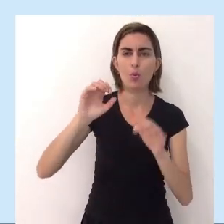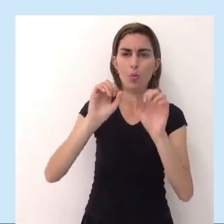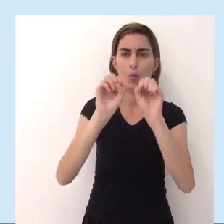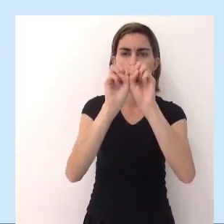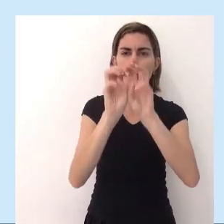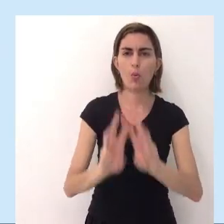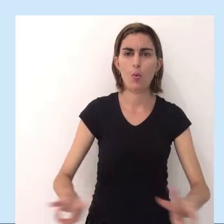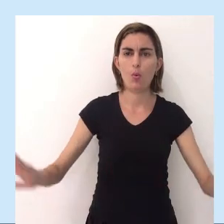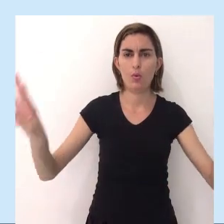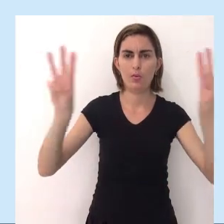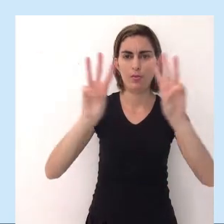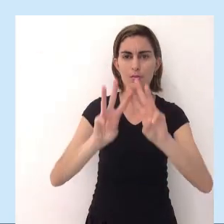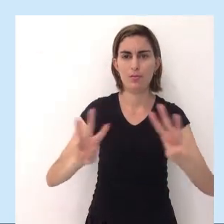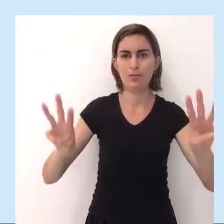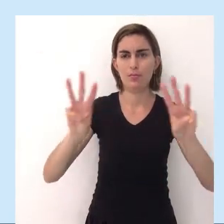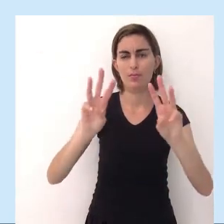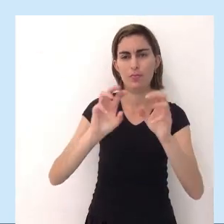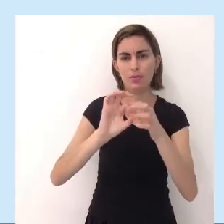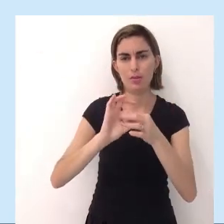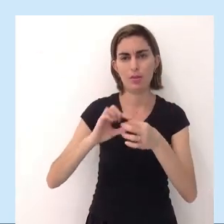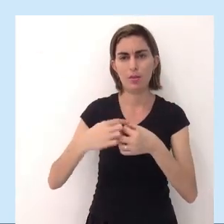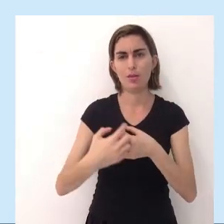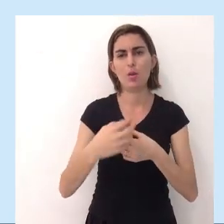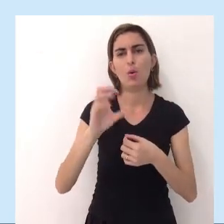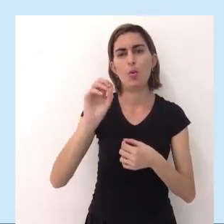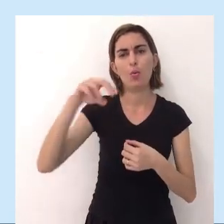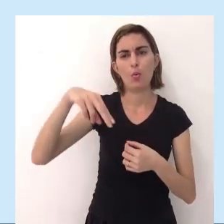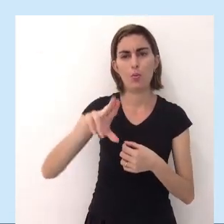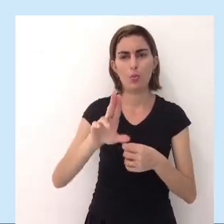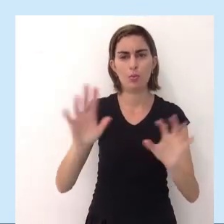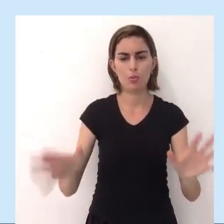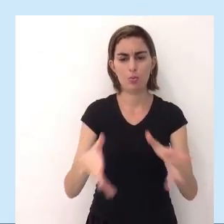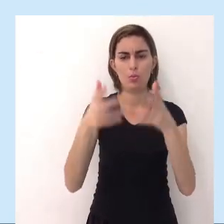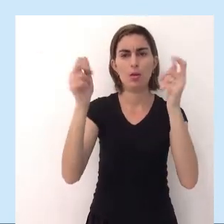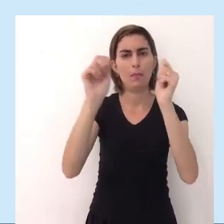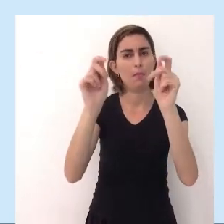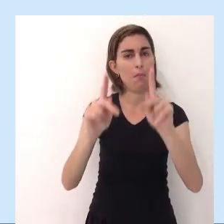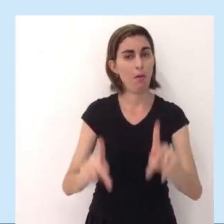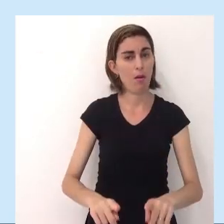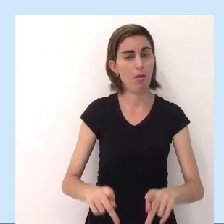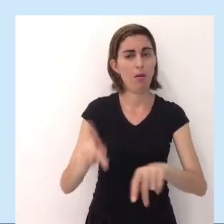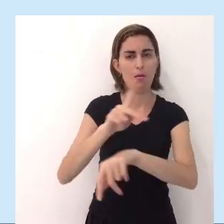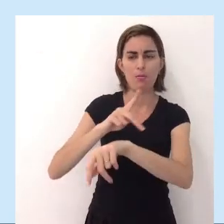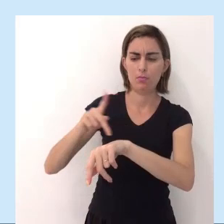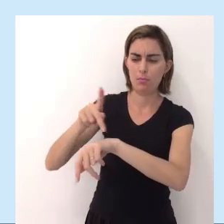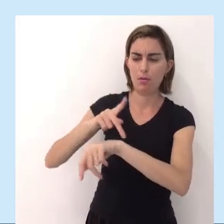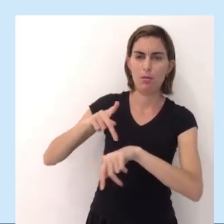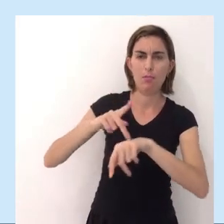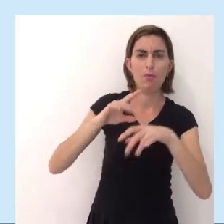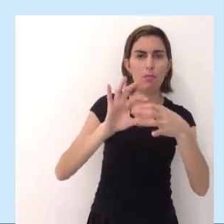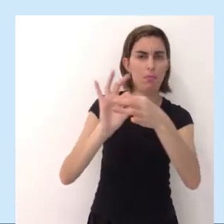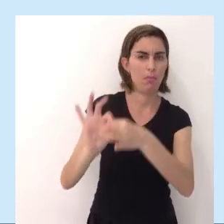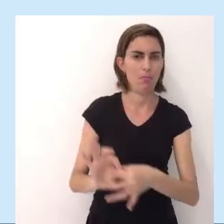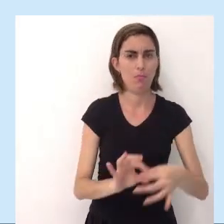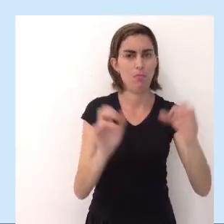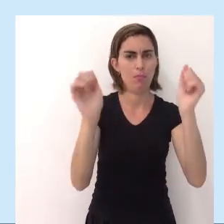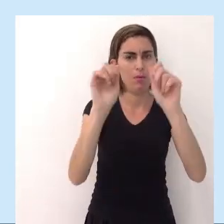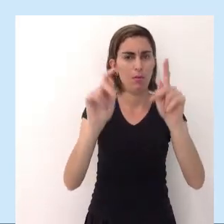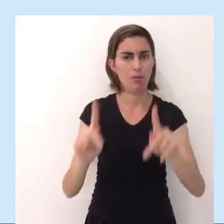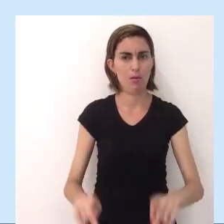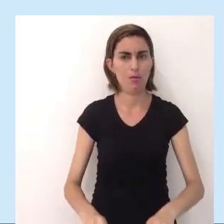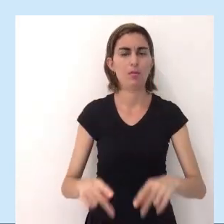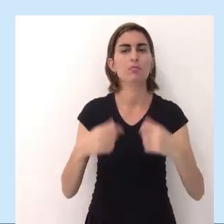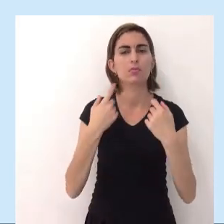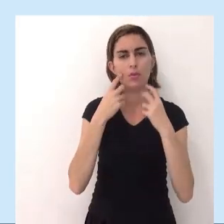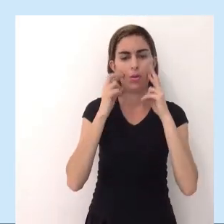Nações Unidas, né? A ONU, que promove a paz, que as nações devem ter paz entre si, tá? Um fato